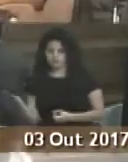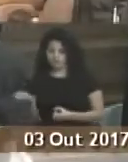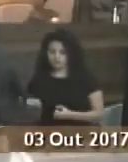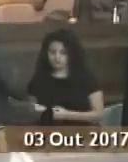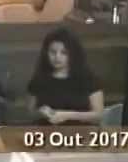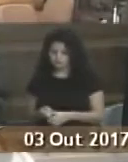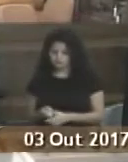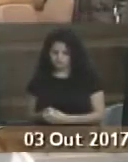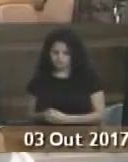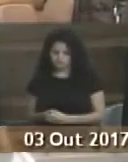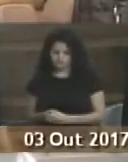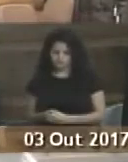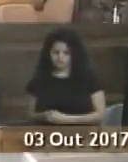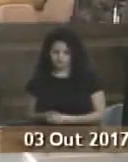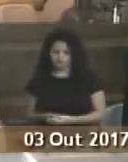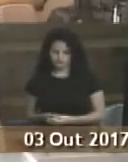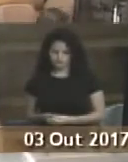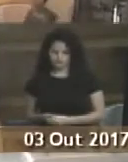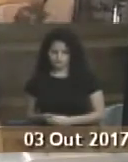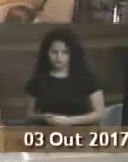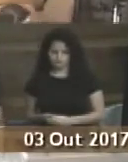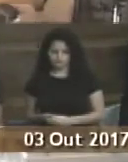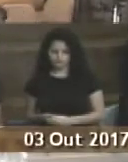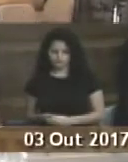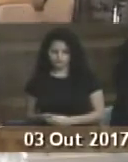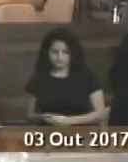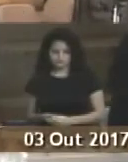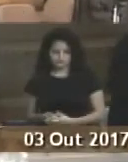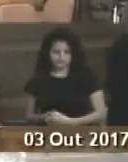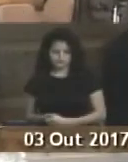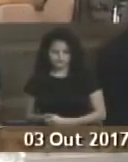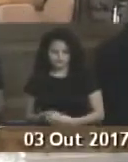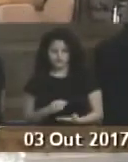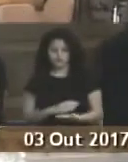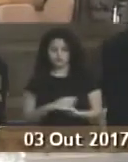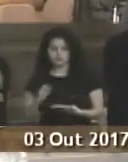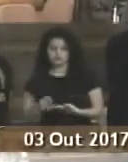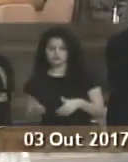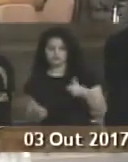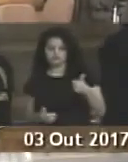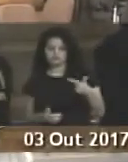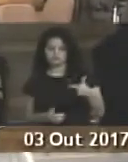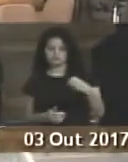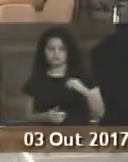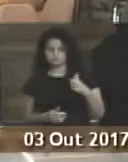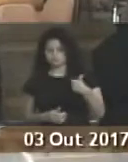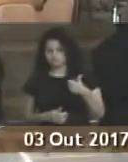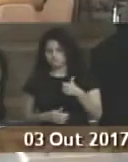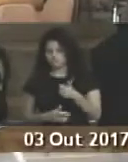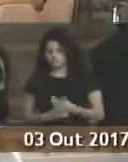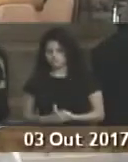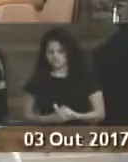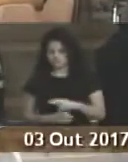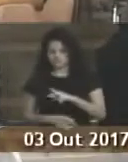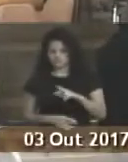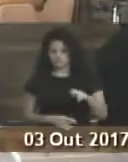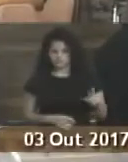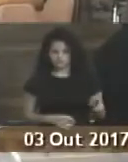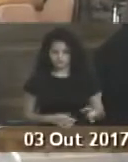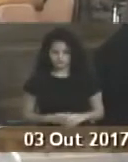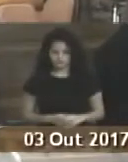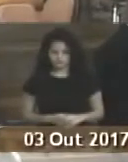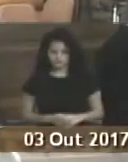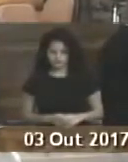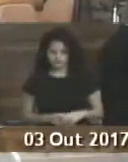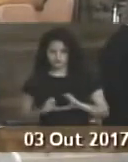Velocidade, comandada pelo grande campeão nacional, Sebastião. Até 2011, conquistou vários títulos nacionais e